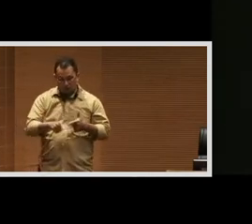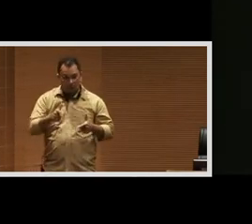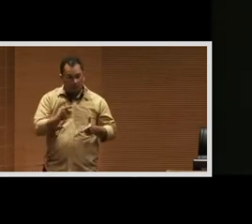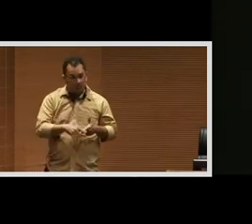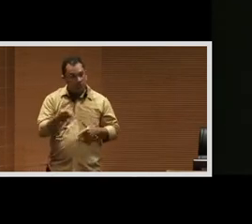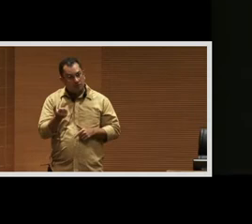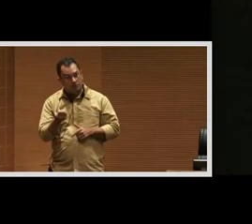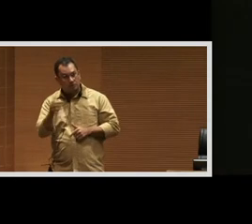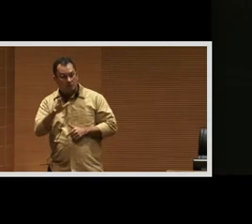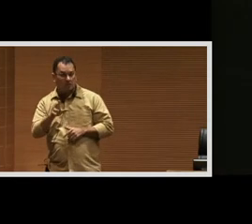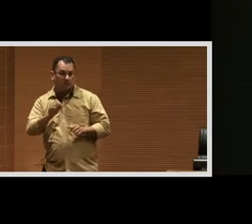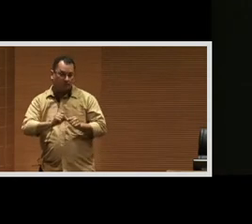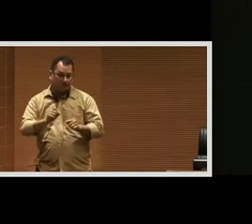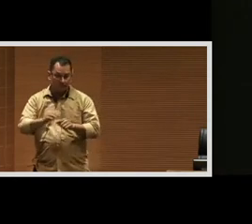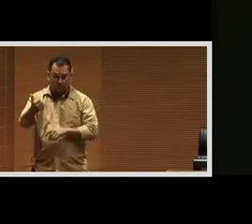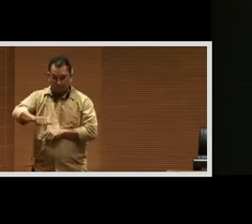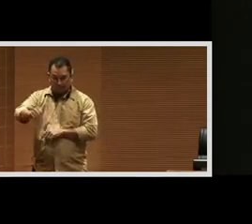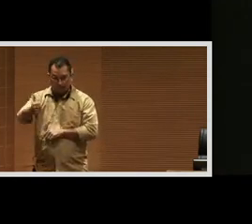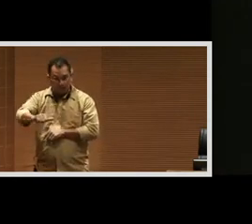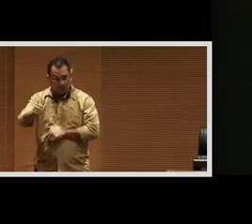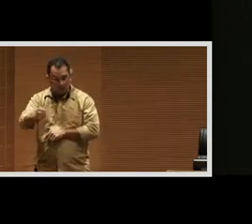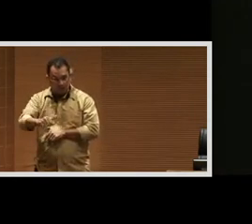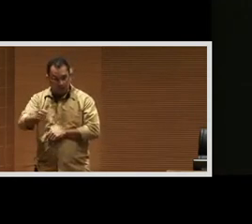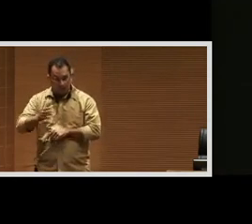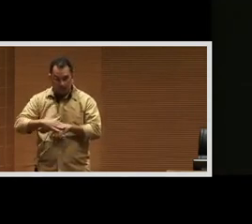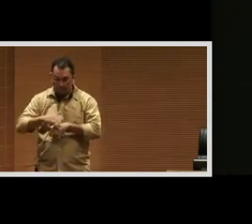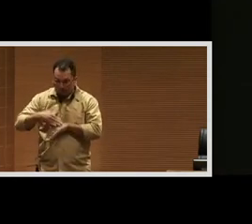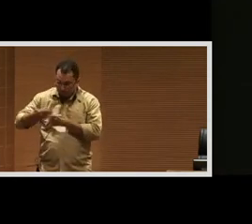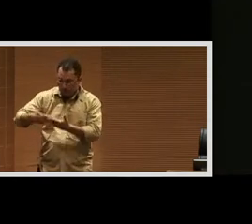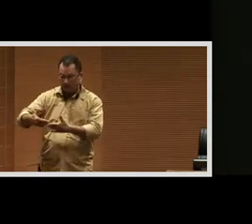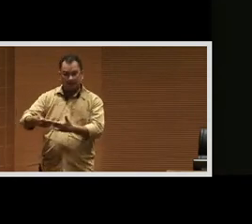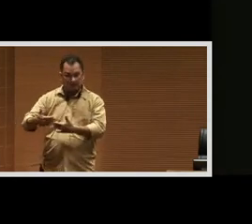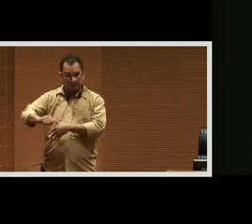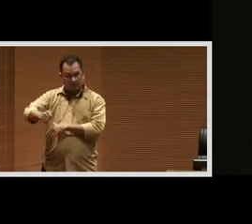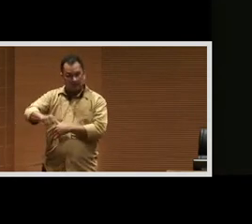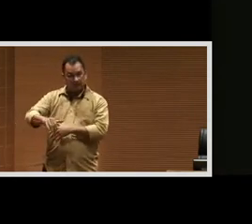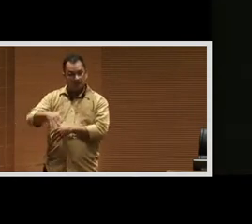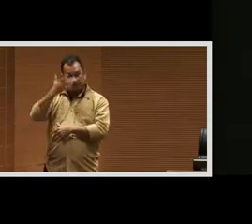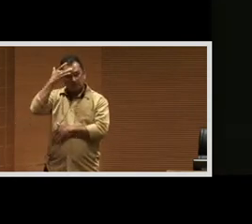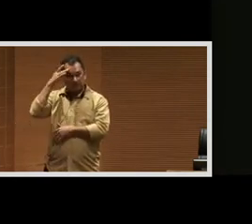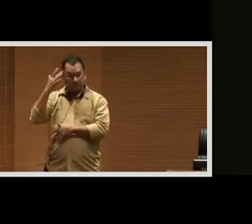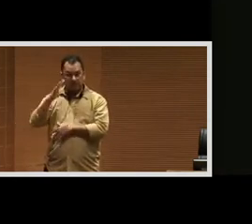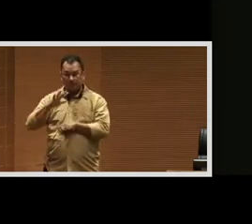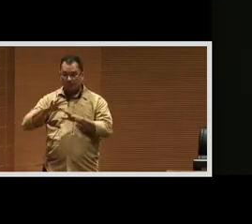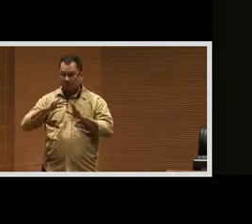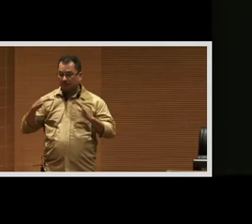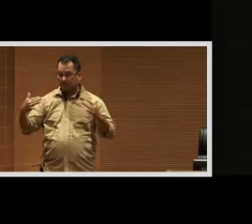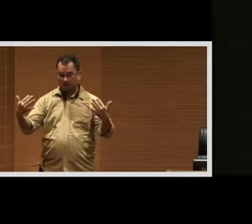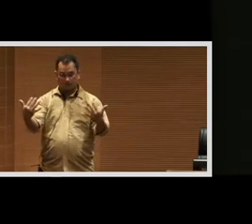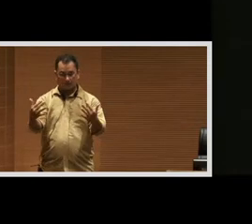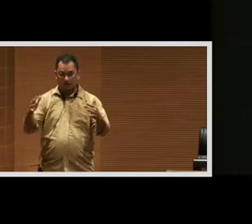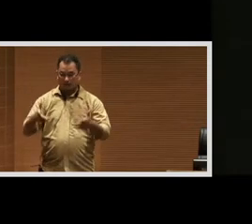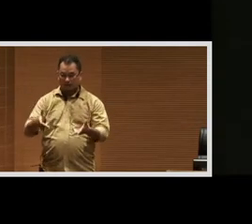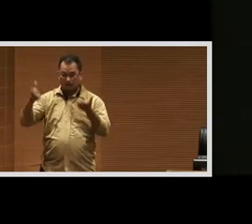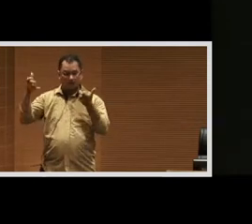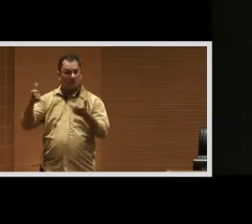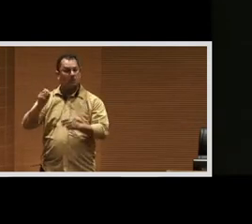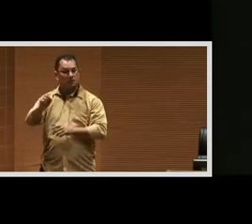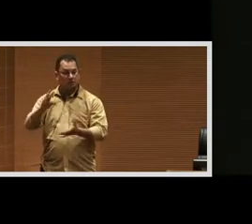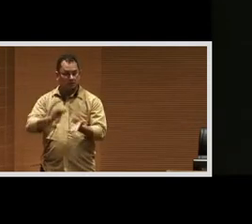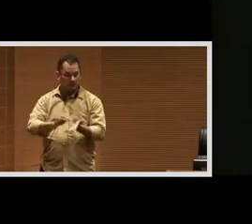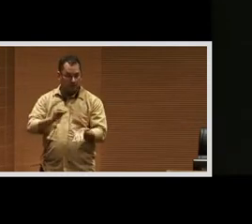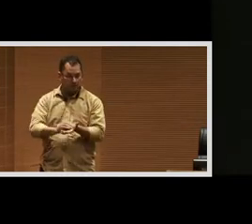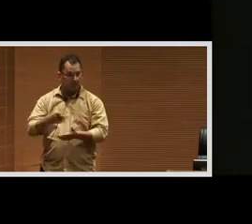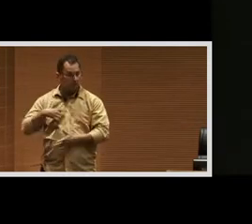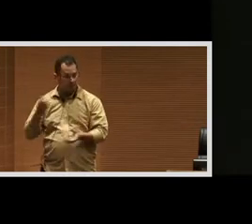ou você faz uma avaliação, o mesmo processo de avaliação, para que as pessoas percebam o que não falta e tudo o que há